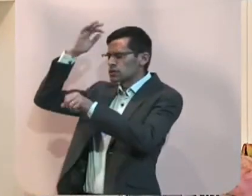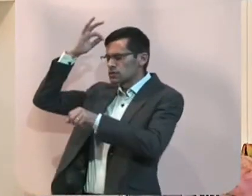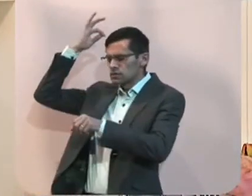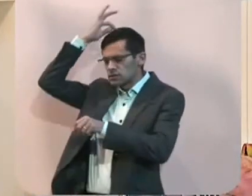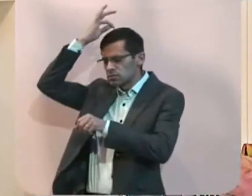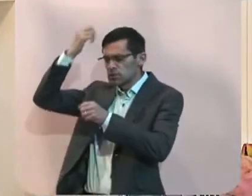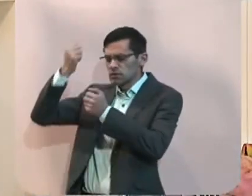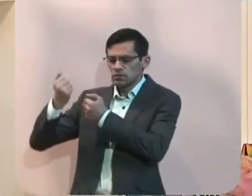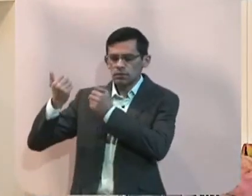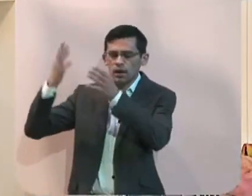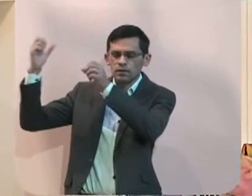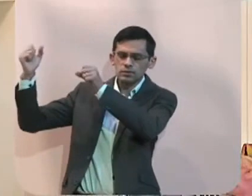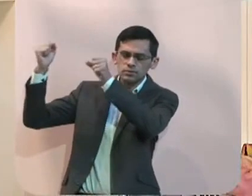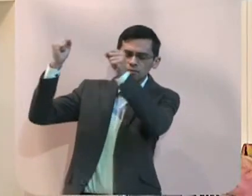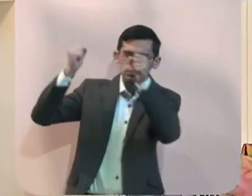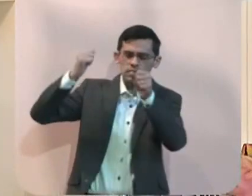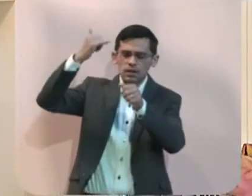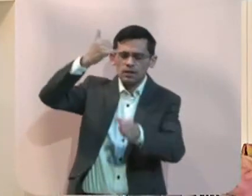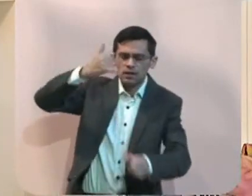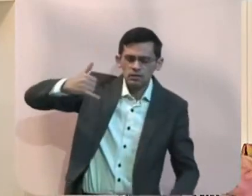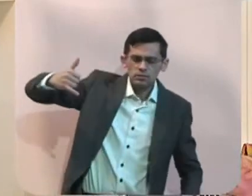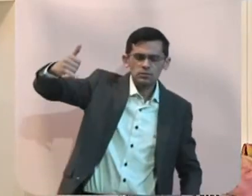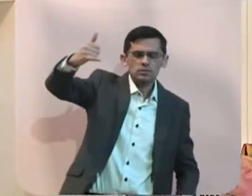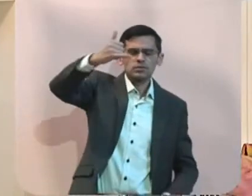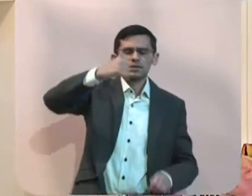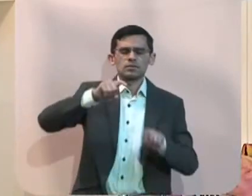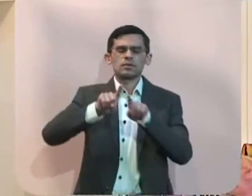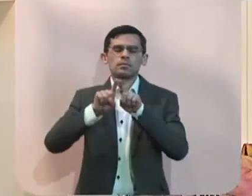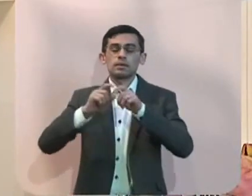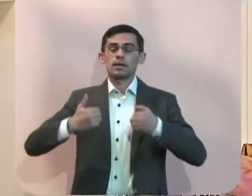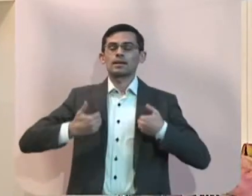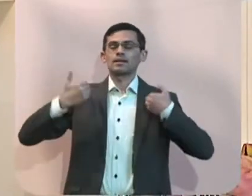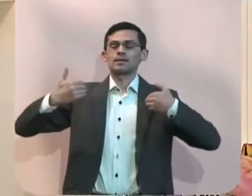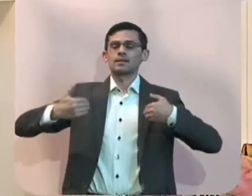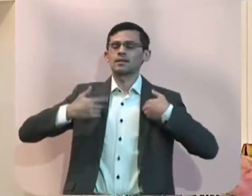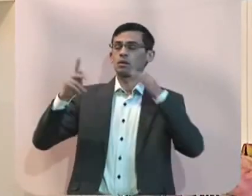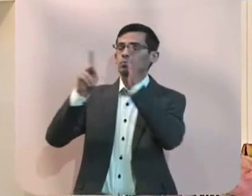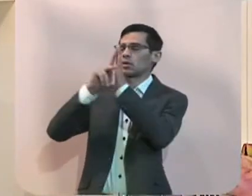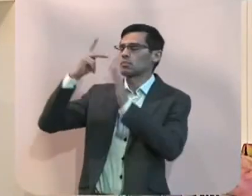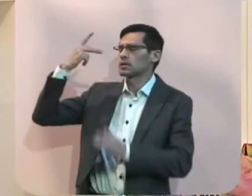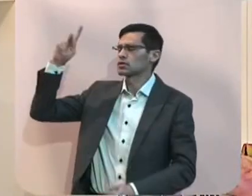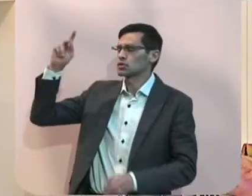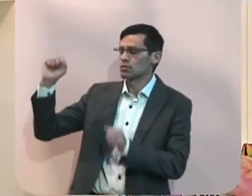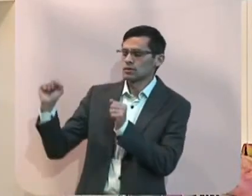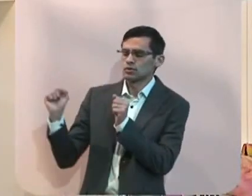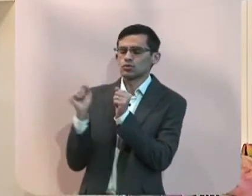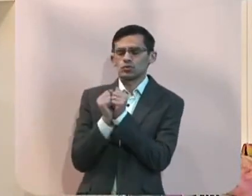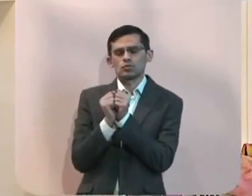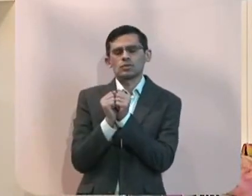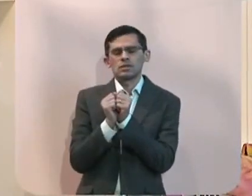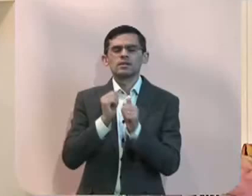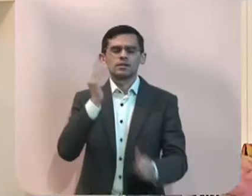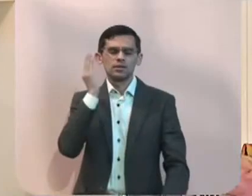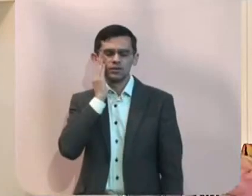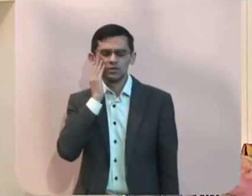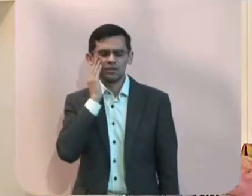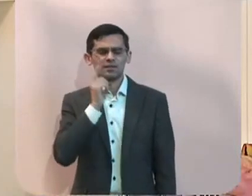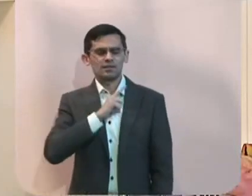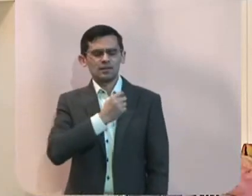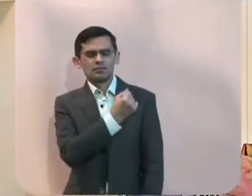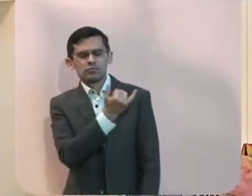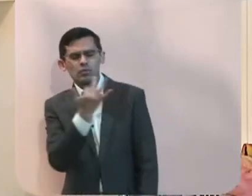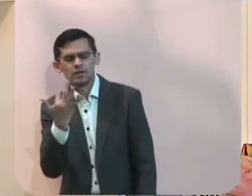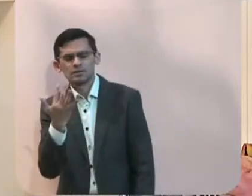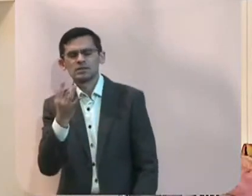a tua graça, dá a tua unção e que a alegria do Senhor esteja neles. Eu sei que alguns deles estão passando tempos muito